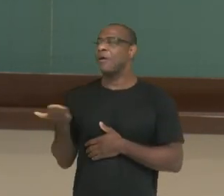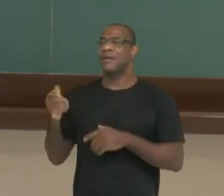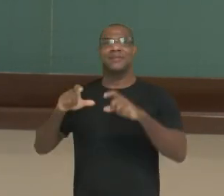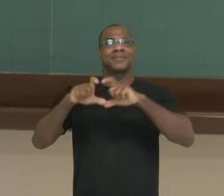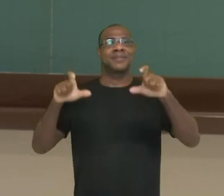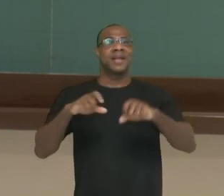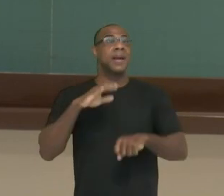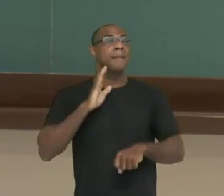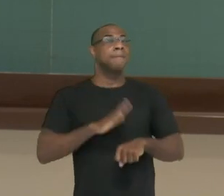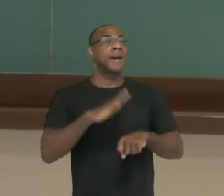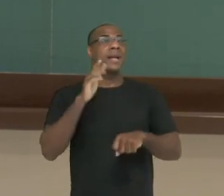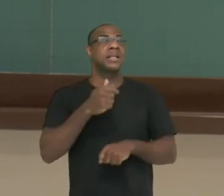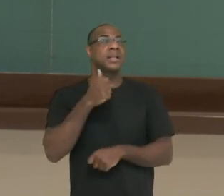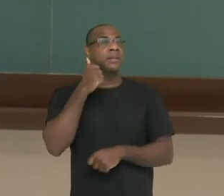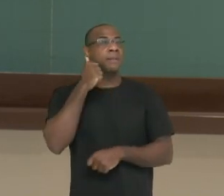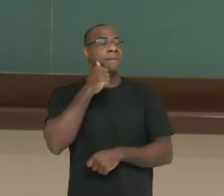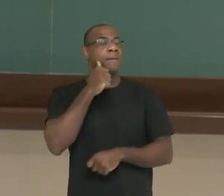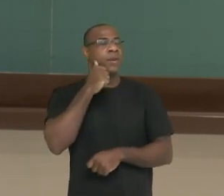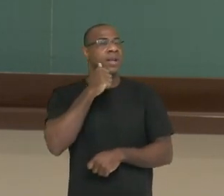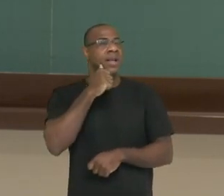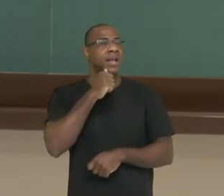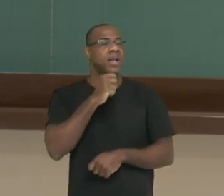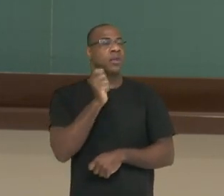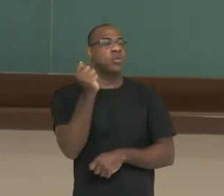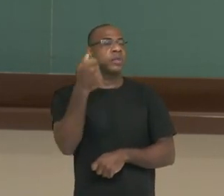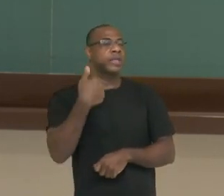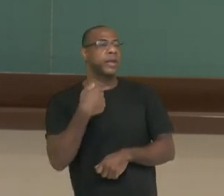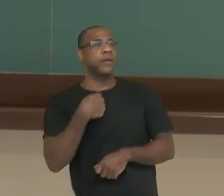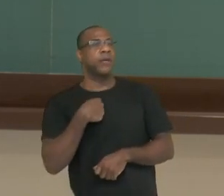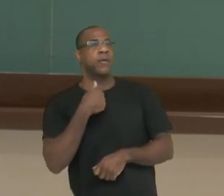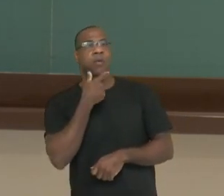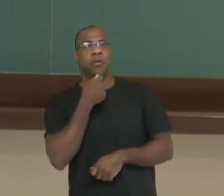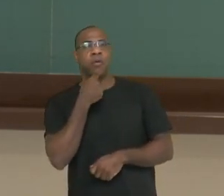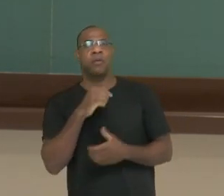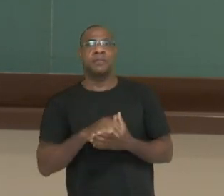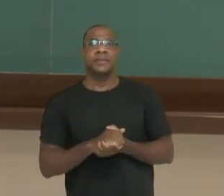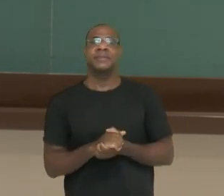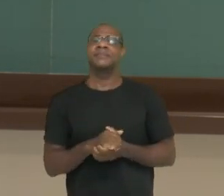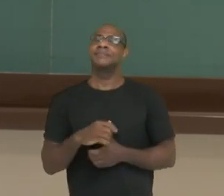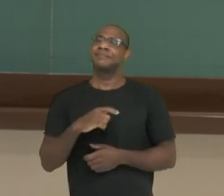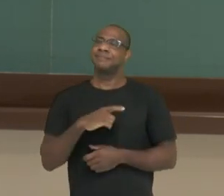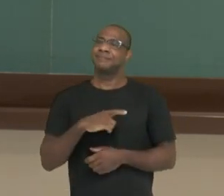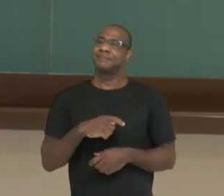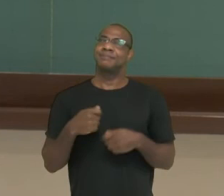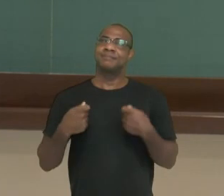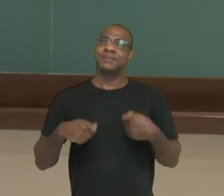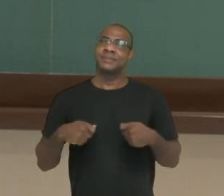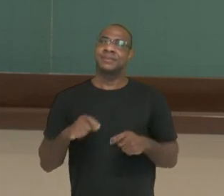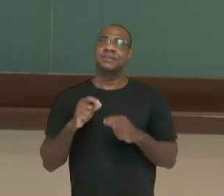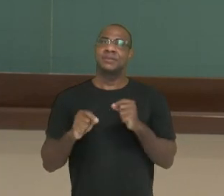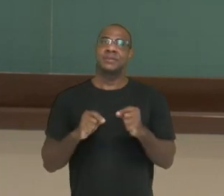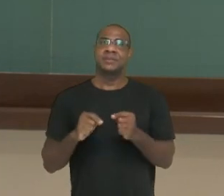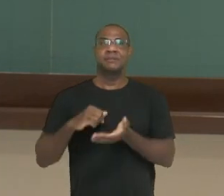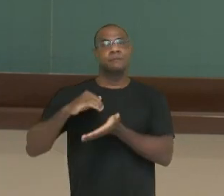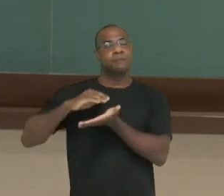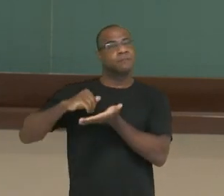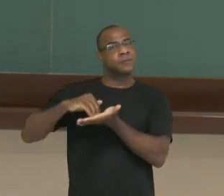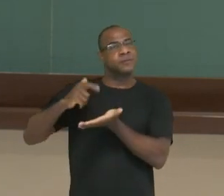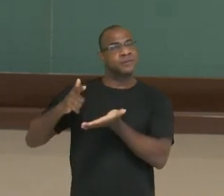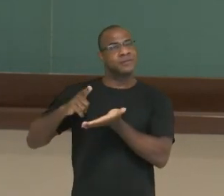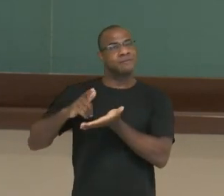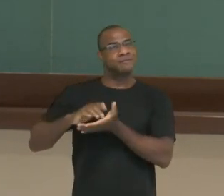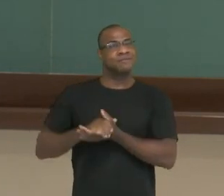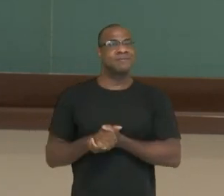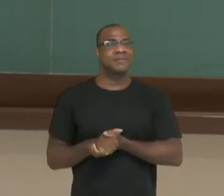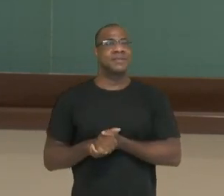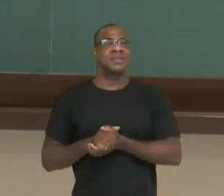homem. Há conceitos que se devem incutir na alma do leitor. Então ele está,